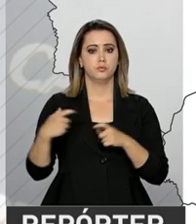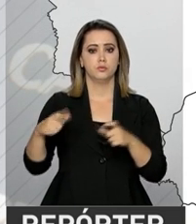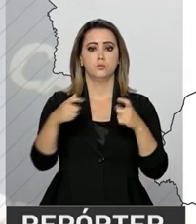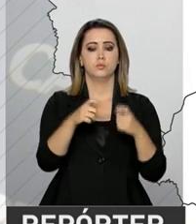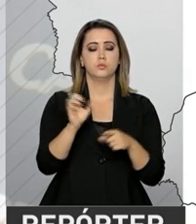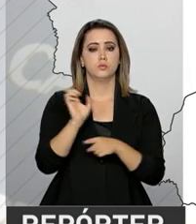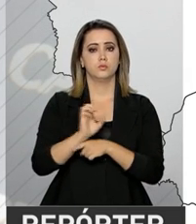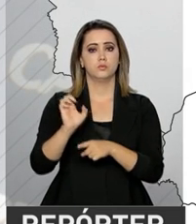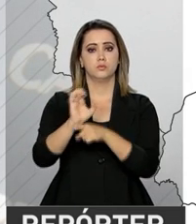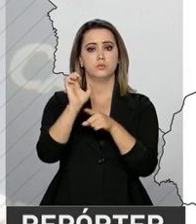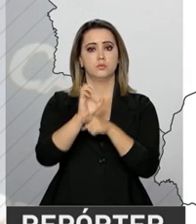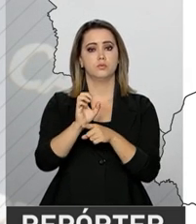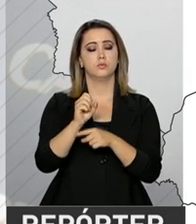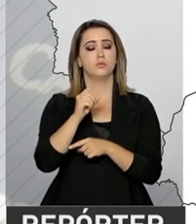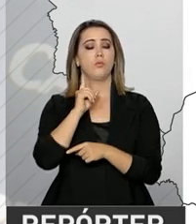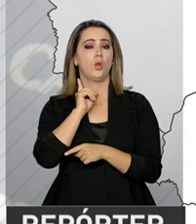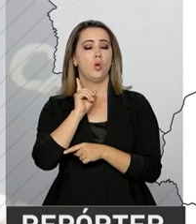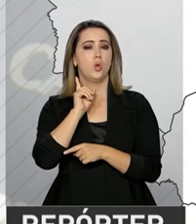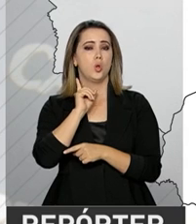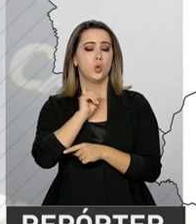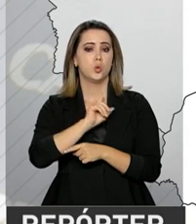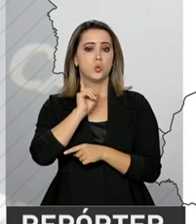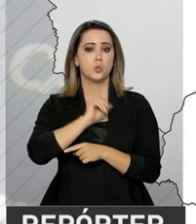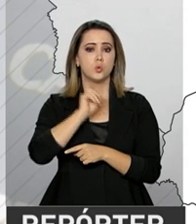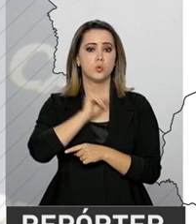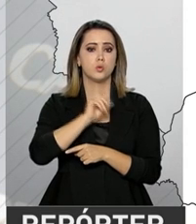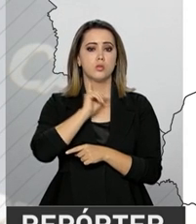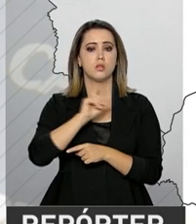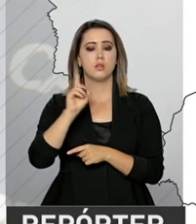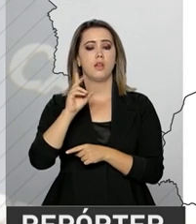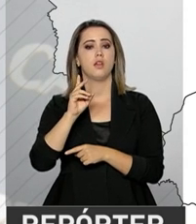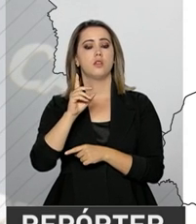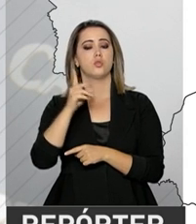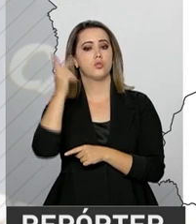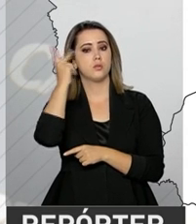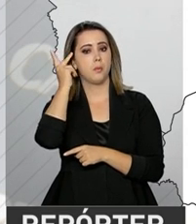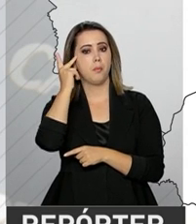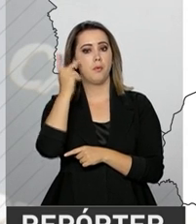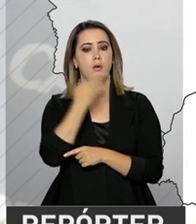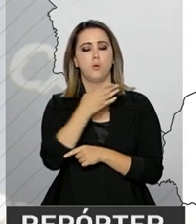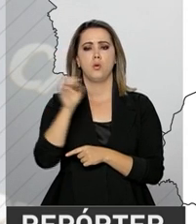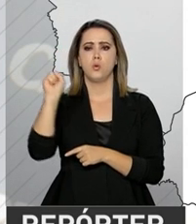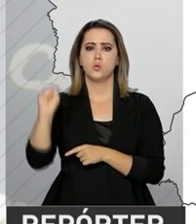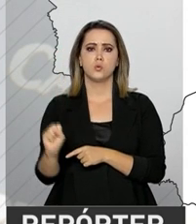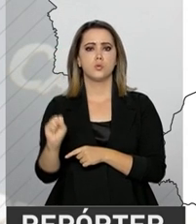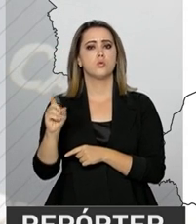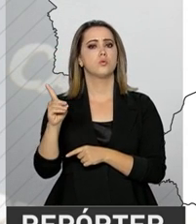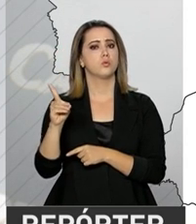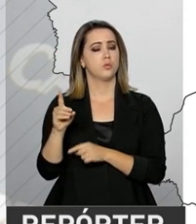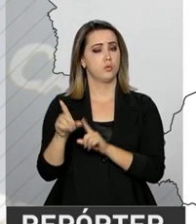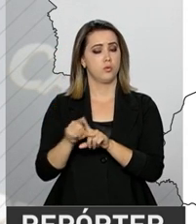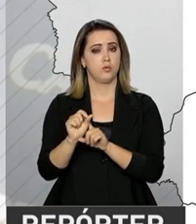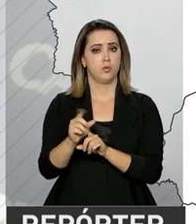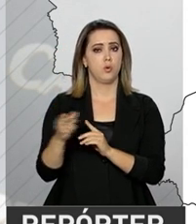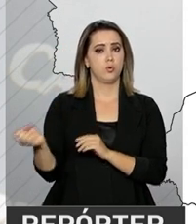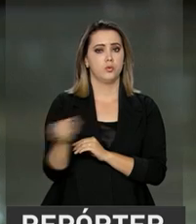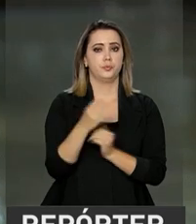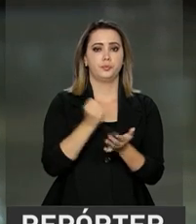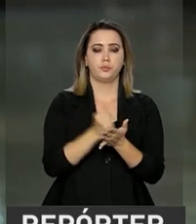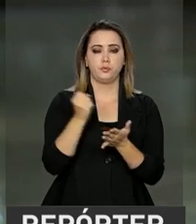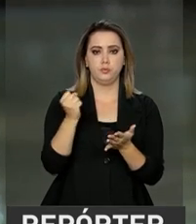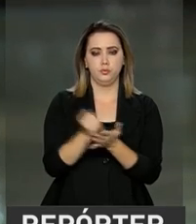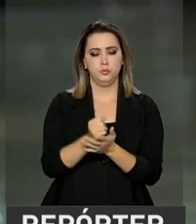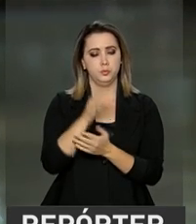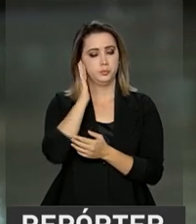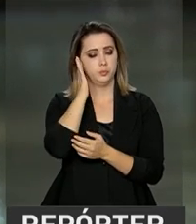estados o Sudeste e Minas Gerais estiveram no topo do ranking de novas vagas com carteira assinada